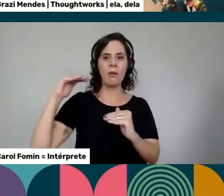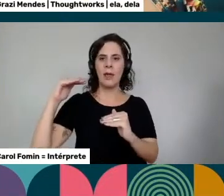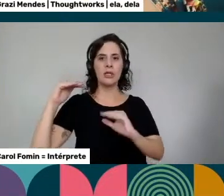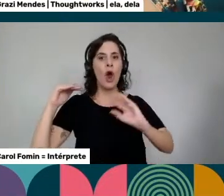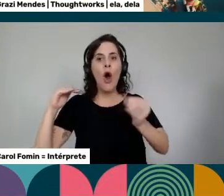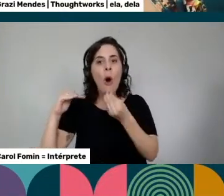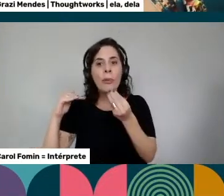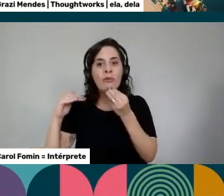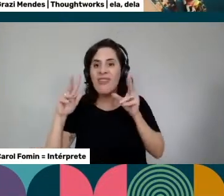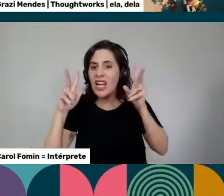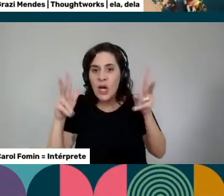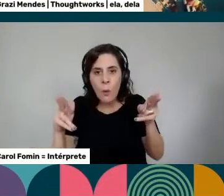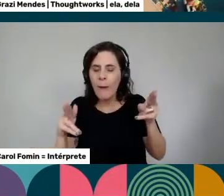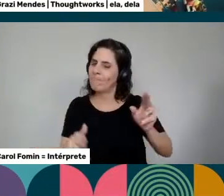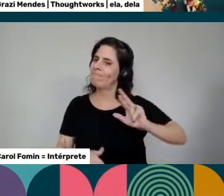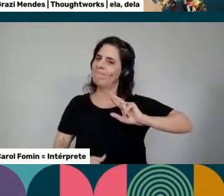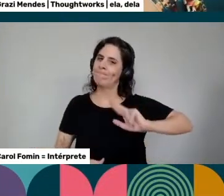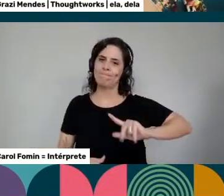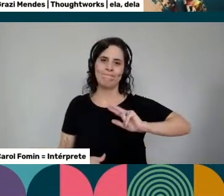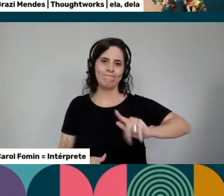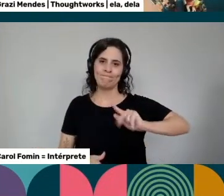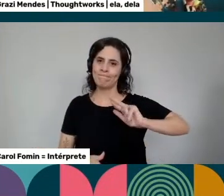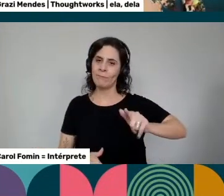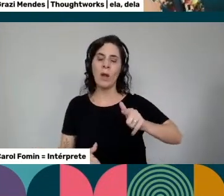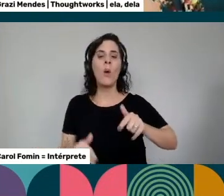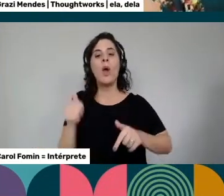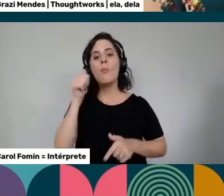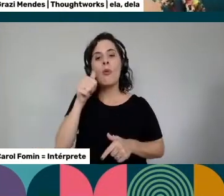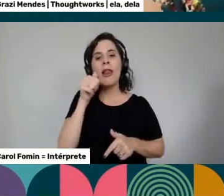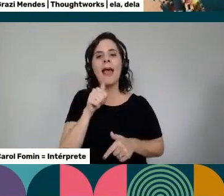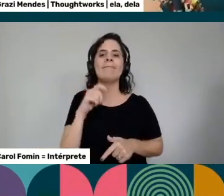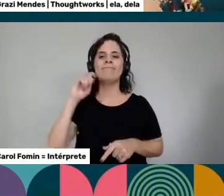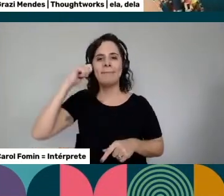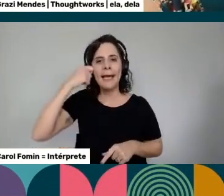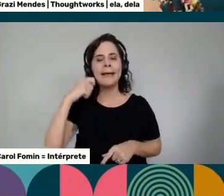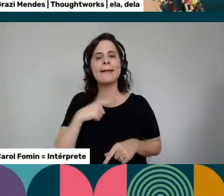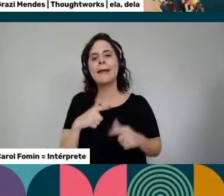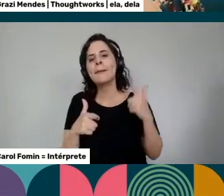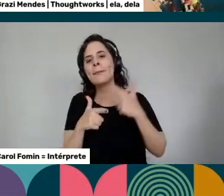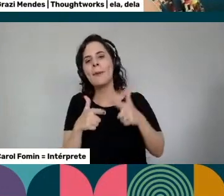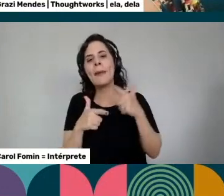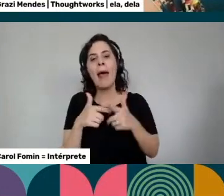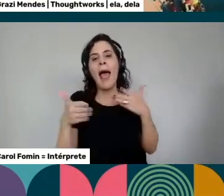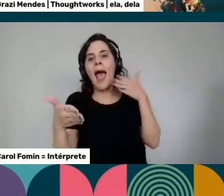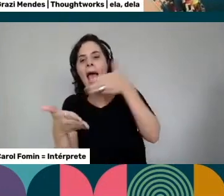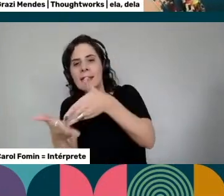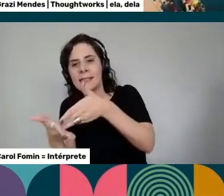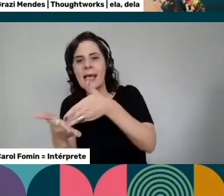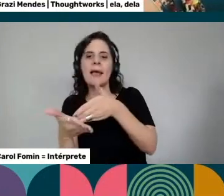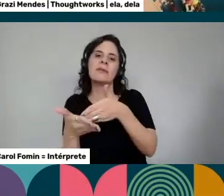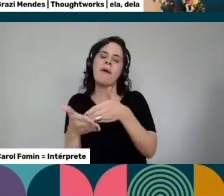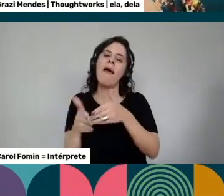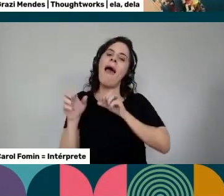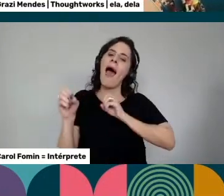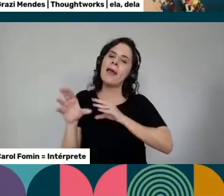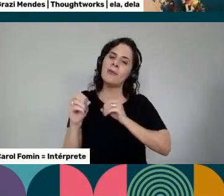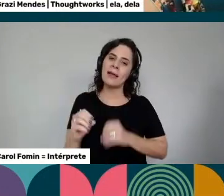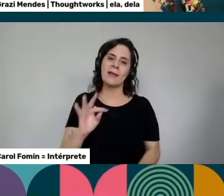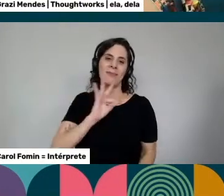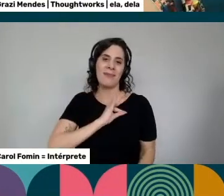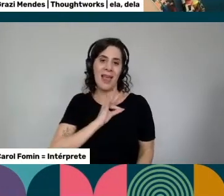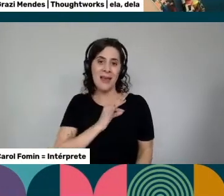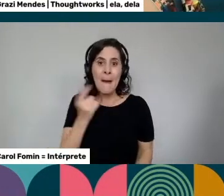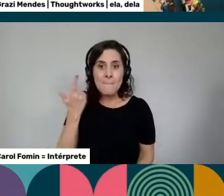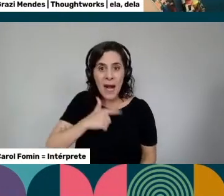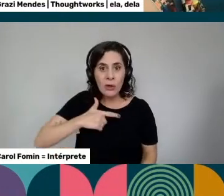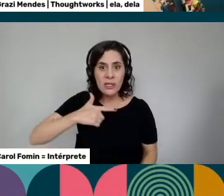negras enfrentam essa questão do acesso à educação técnica, até o acesso à liderança, é um longo caminho, e